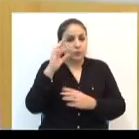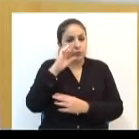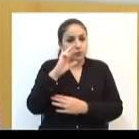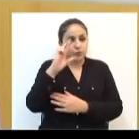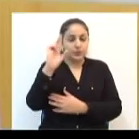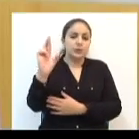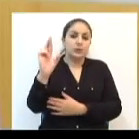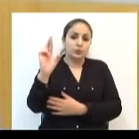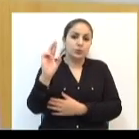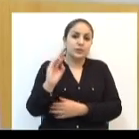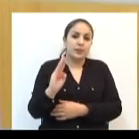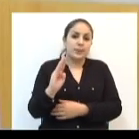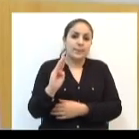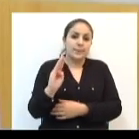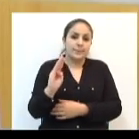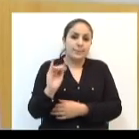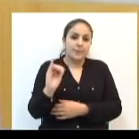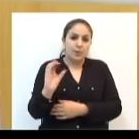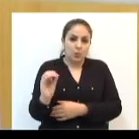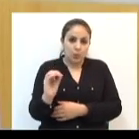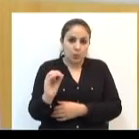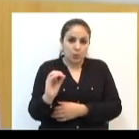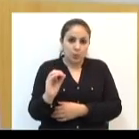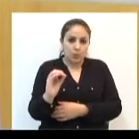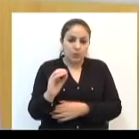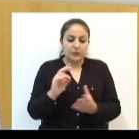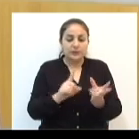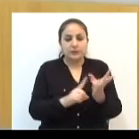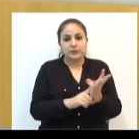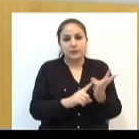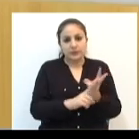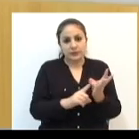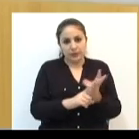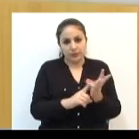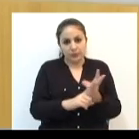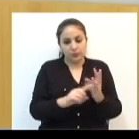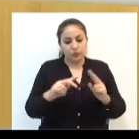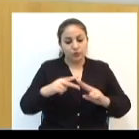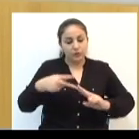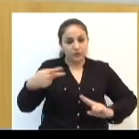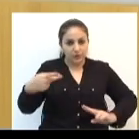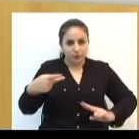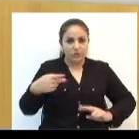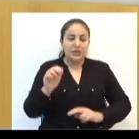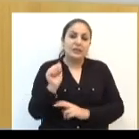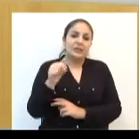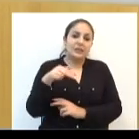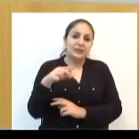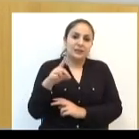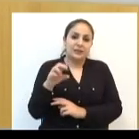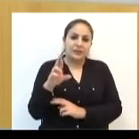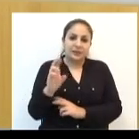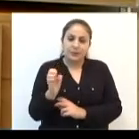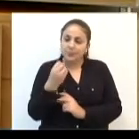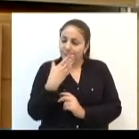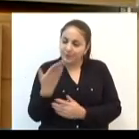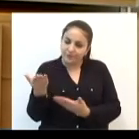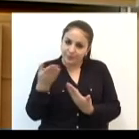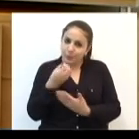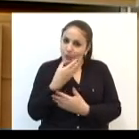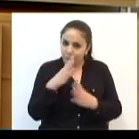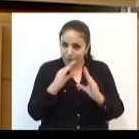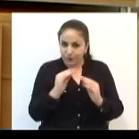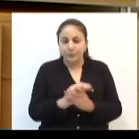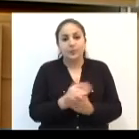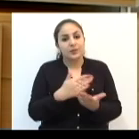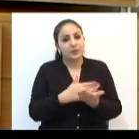Biotrigo Genética, André Cunha da Rosa. Boa noite, seja bem-vindo. Boa noite, prazer estar aqui com vocês. Inicialmente, André, então,